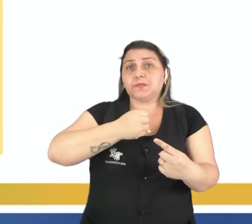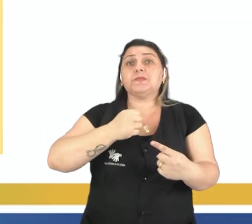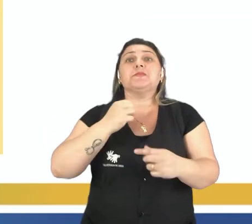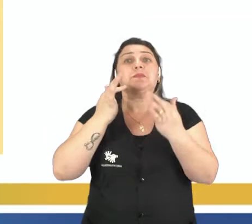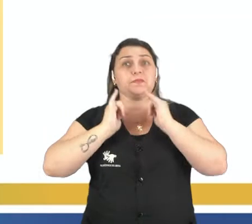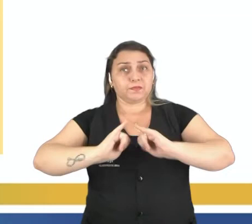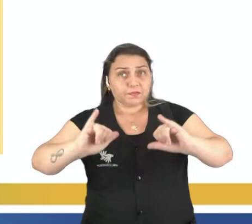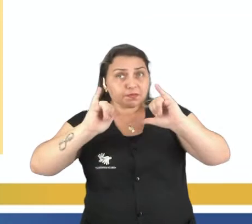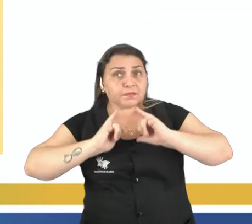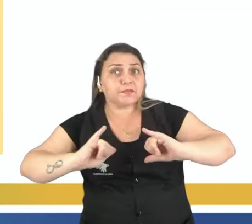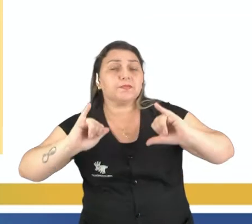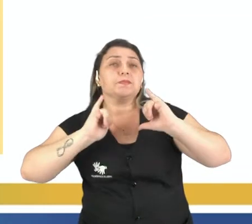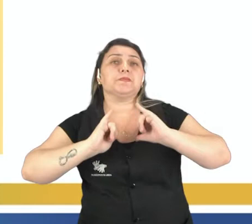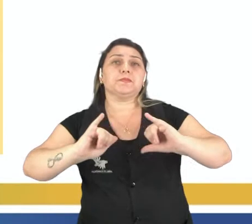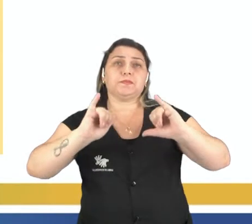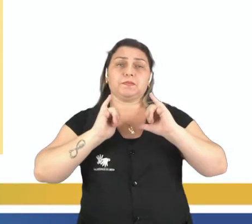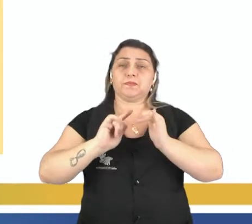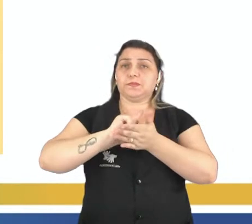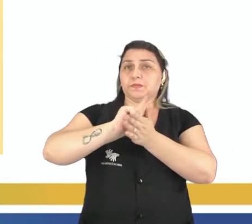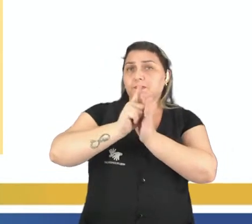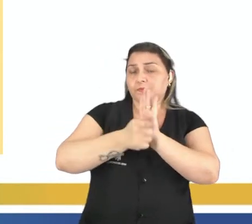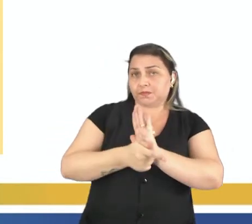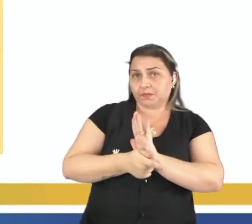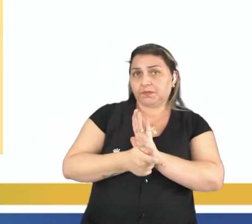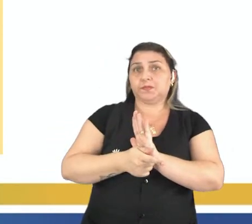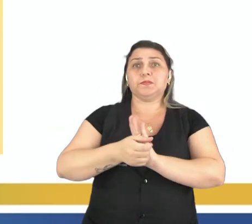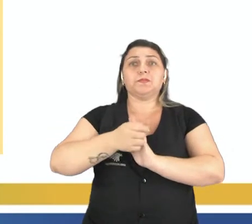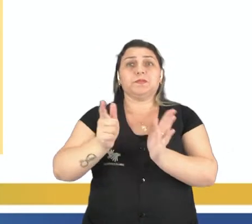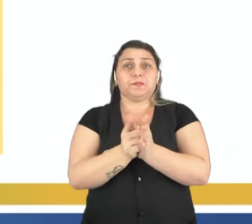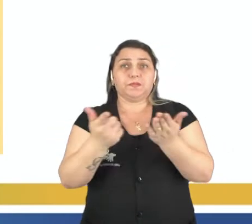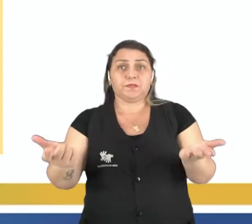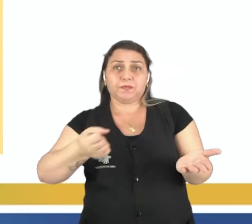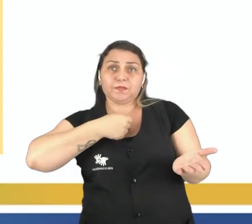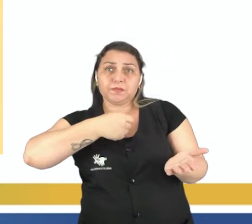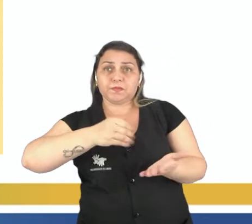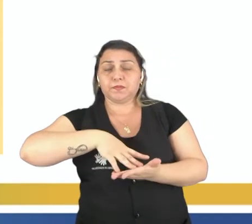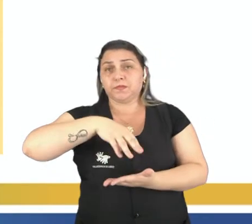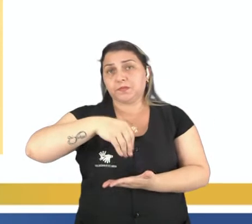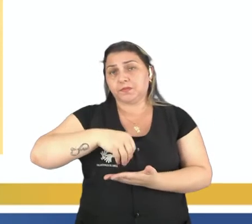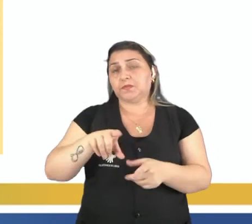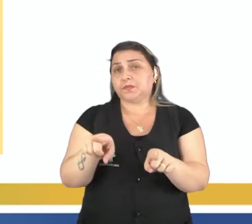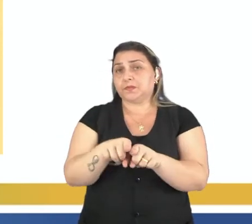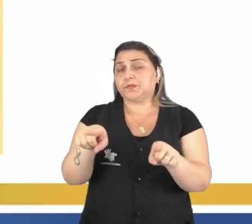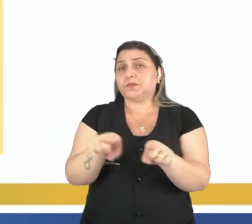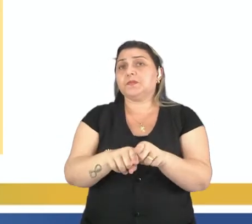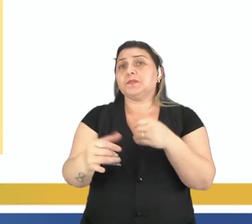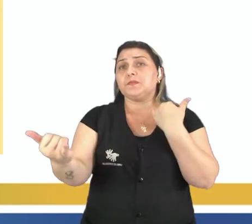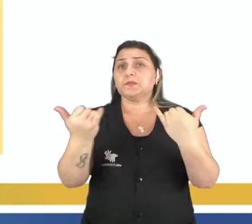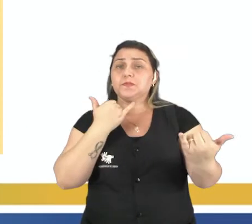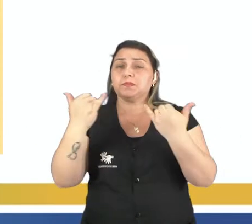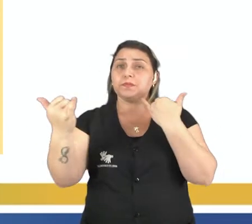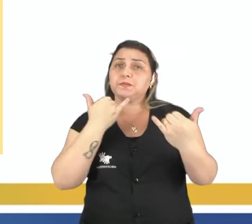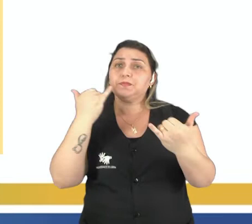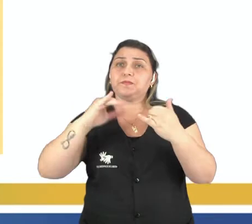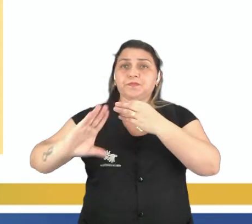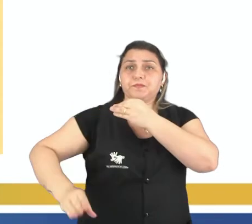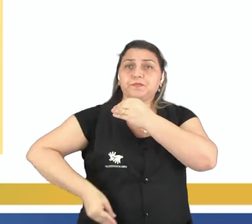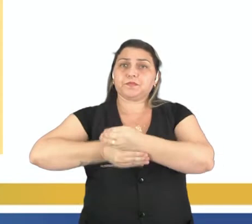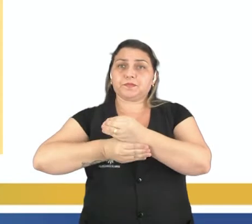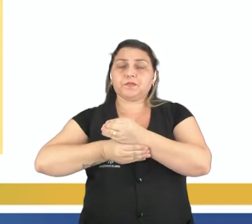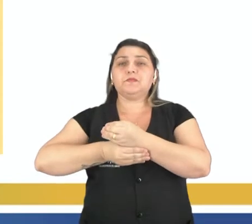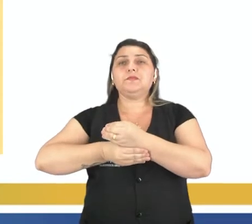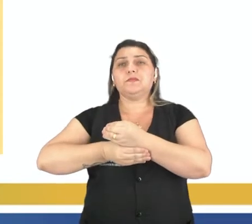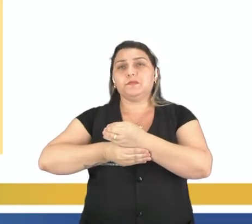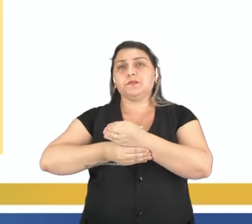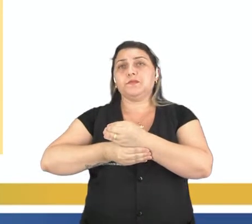informar, visto que se trata de um gênero da esfera jornalística. Também podem oferecer informações complementares,